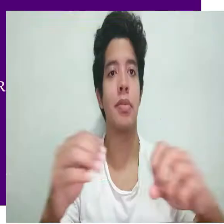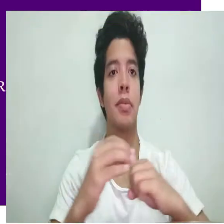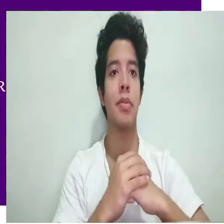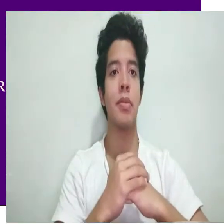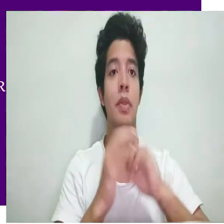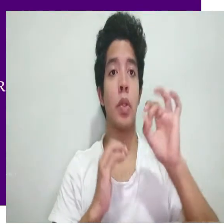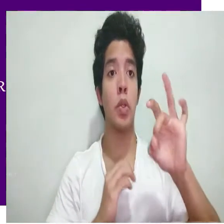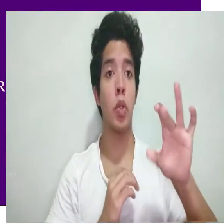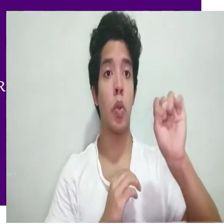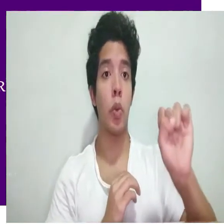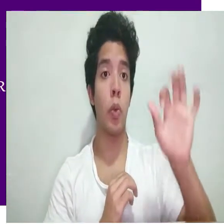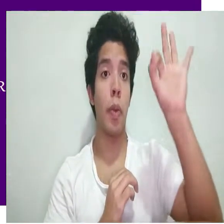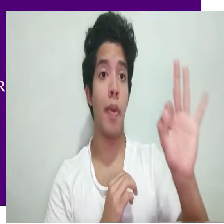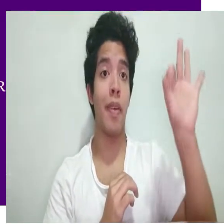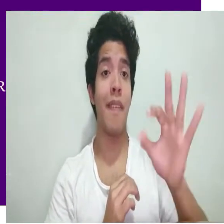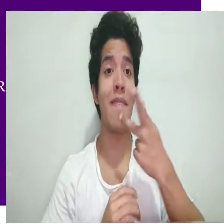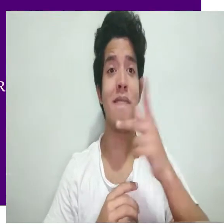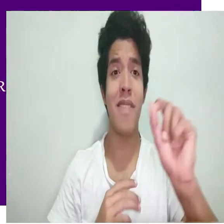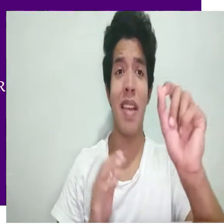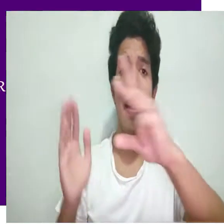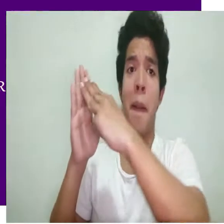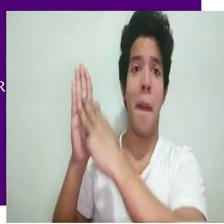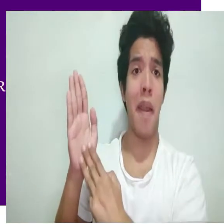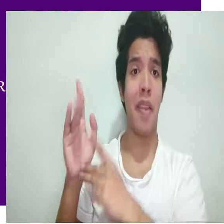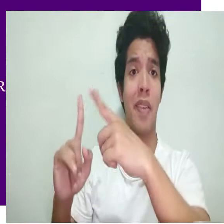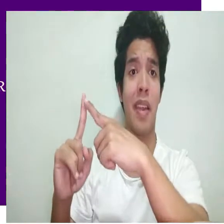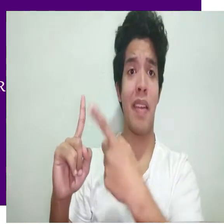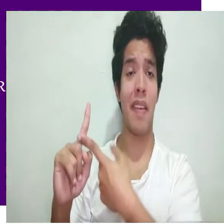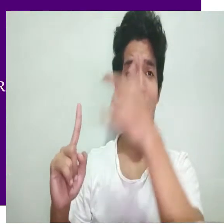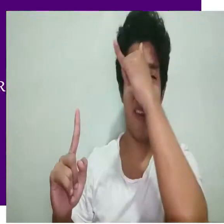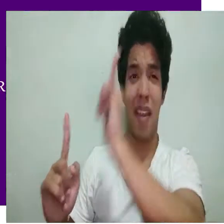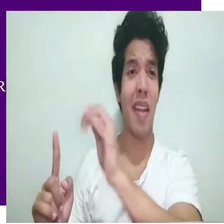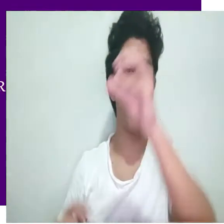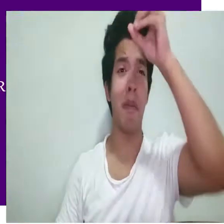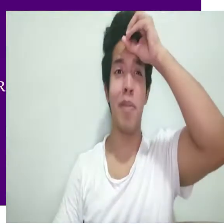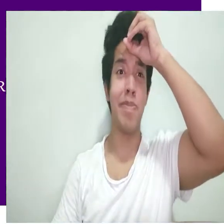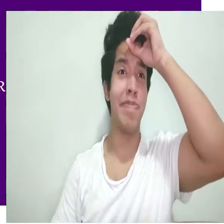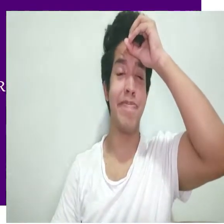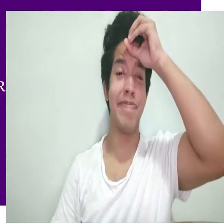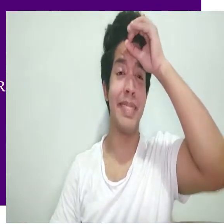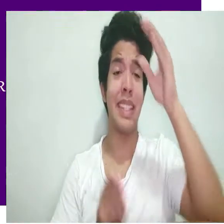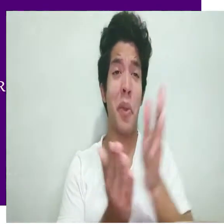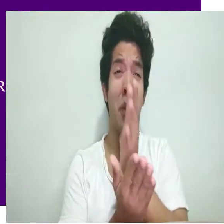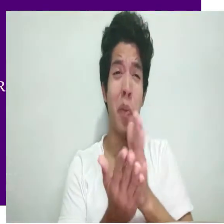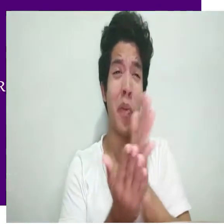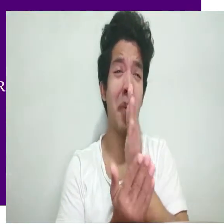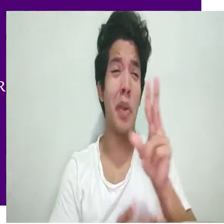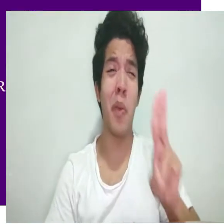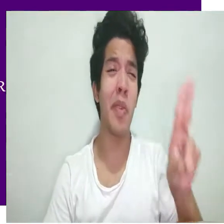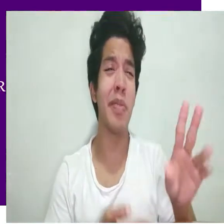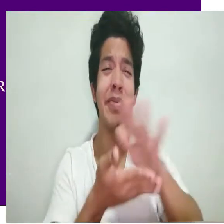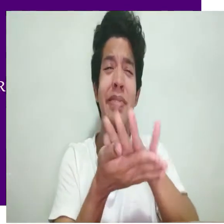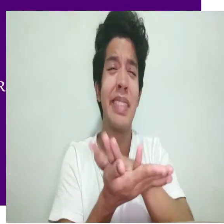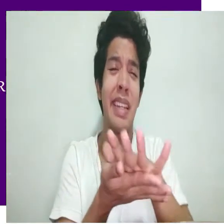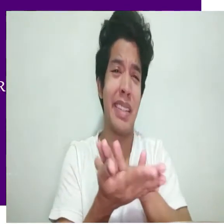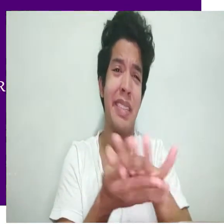Apenas 8% delas relataram não ter qualquer conhecimento sobre nenhum contraceptivo. Há quem não use. E